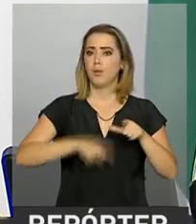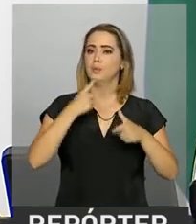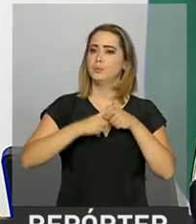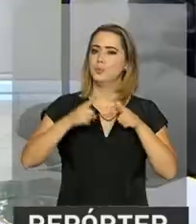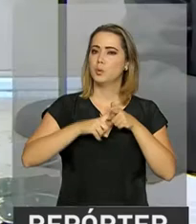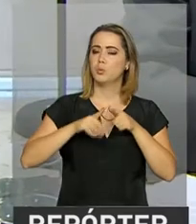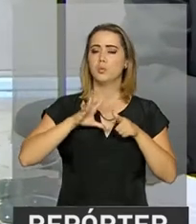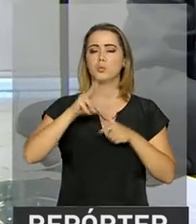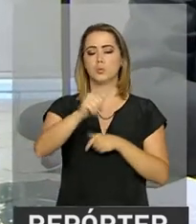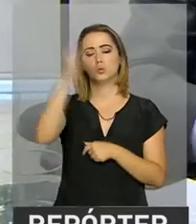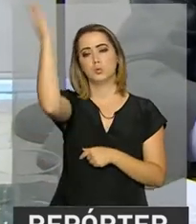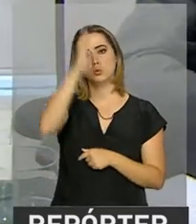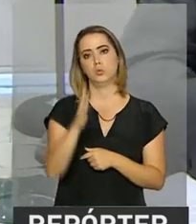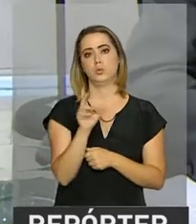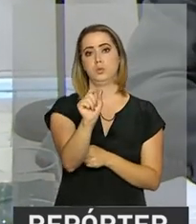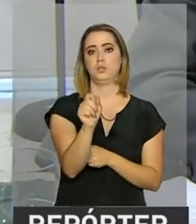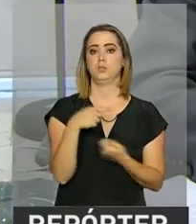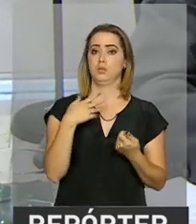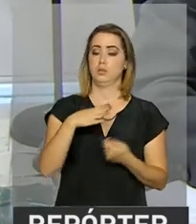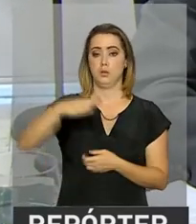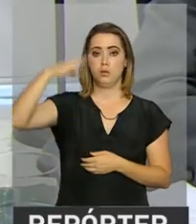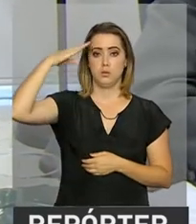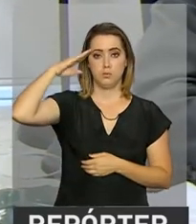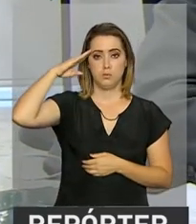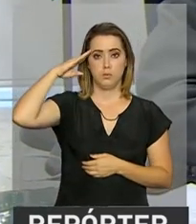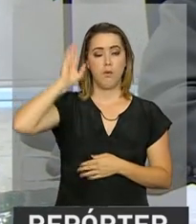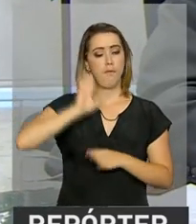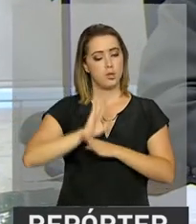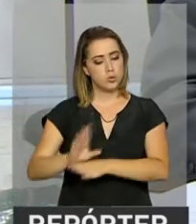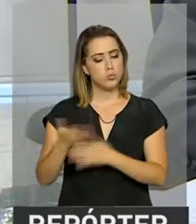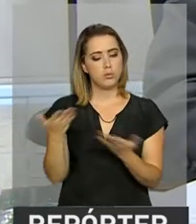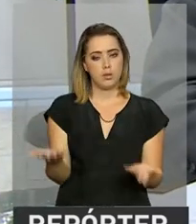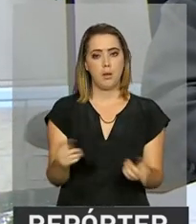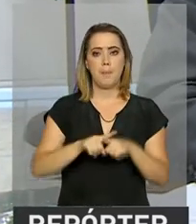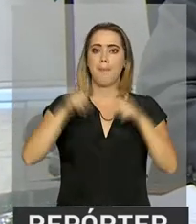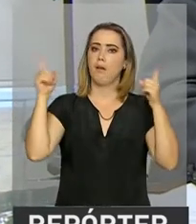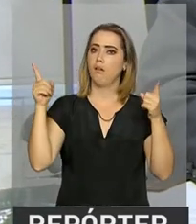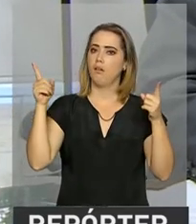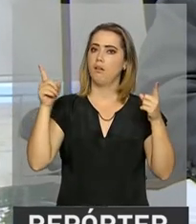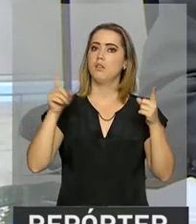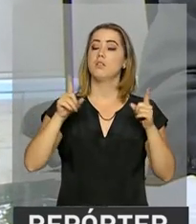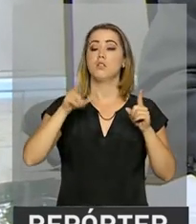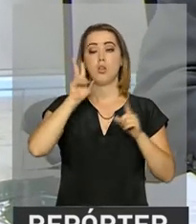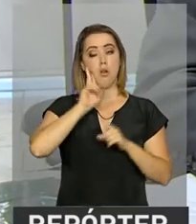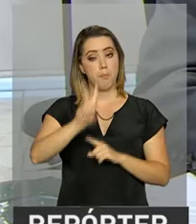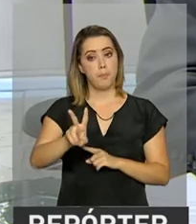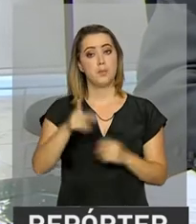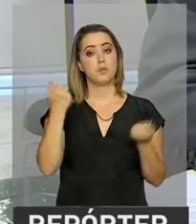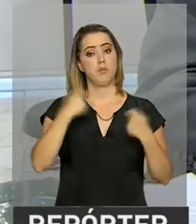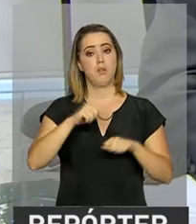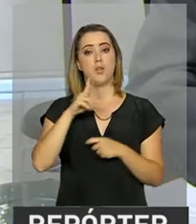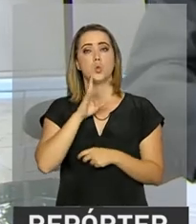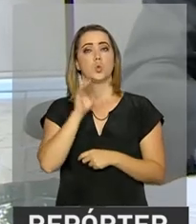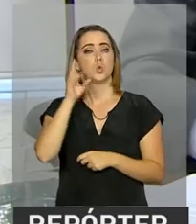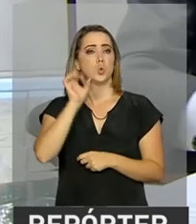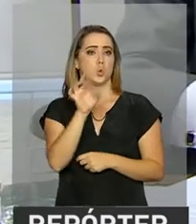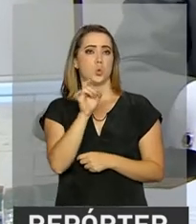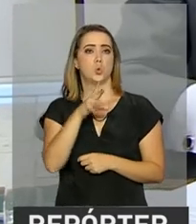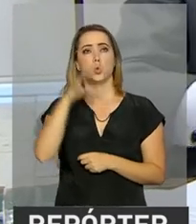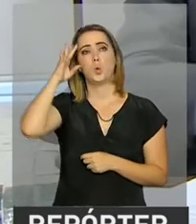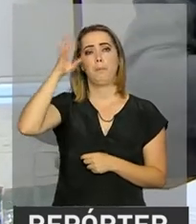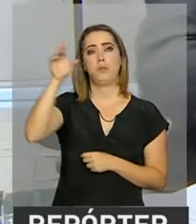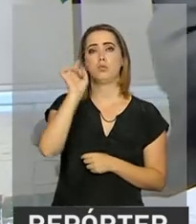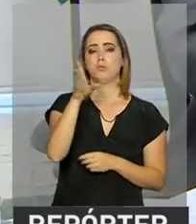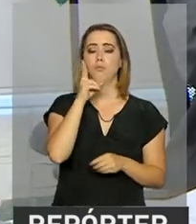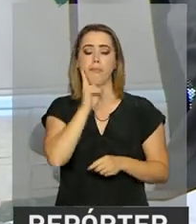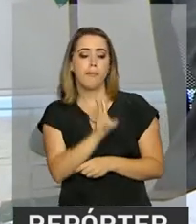nacional segundo ele as forças armadas vão ajudar mas advertiu que é uma ilusão achar que apenas as inspeções